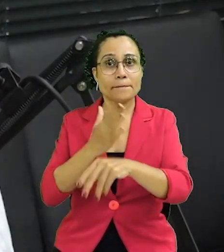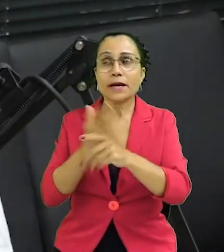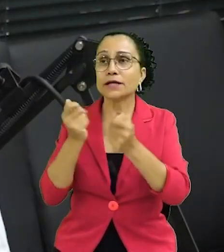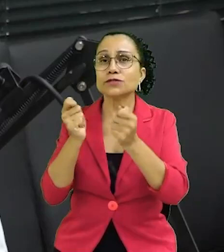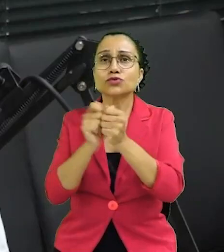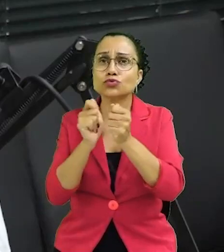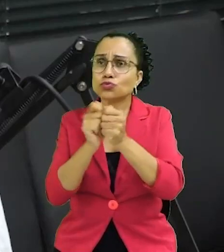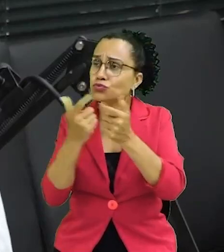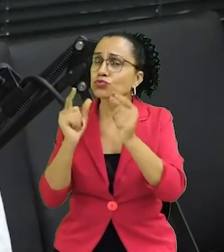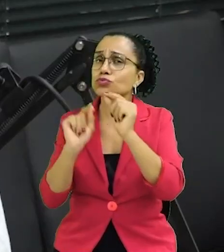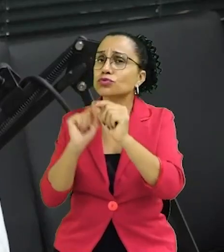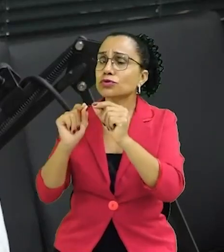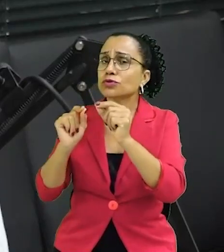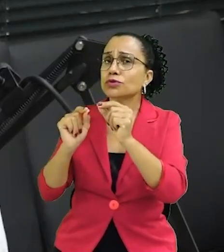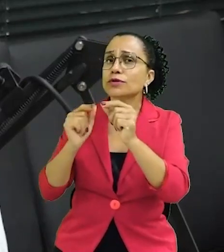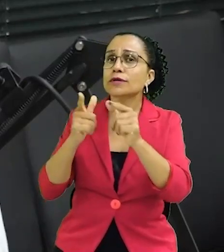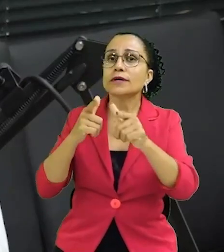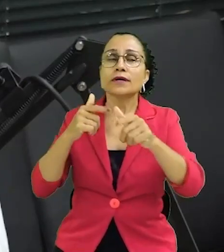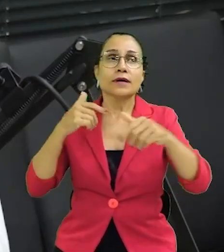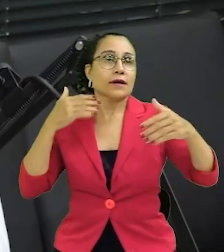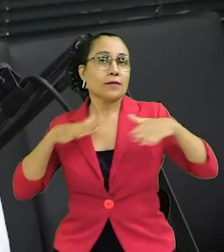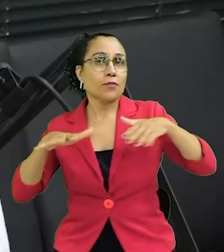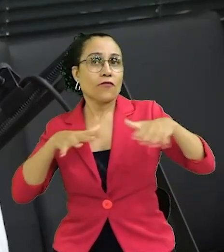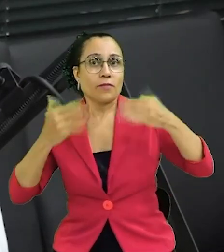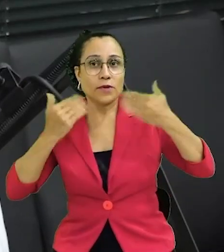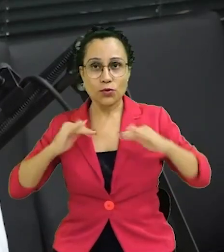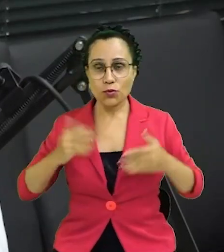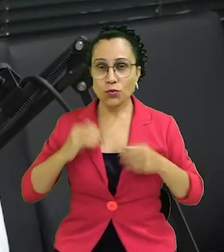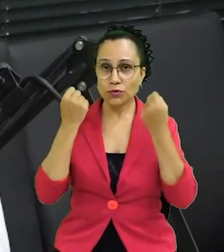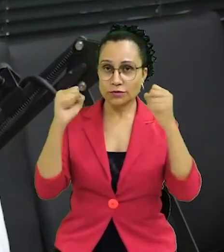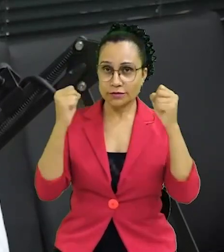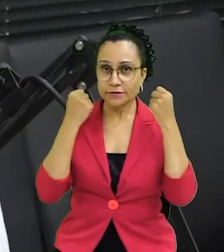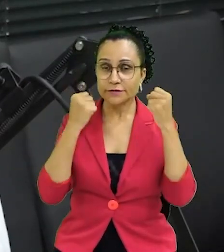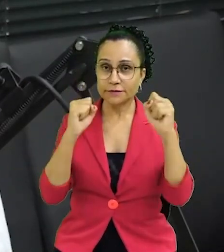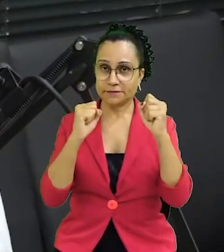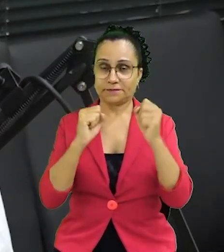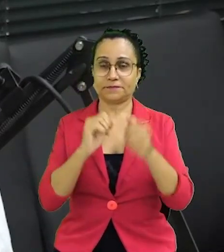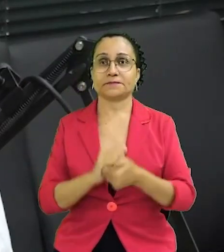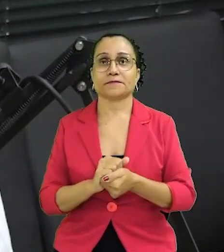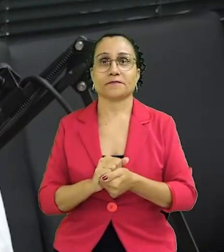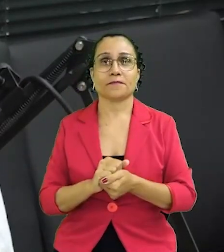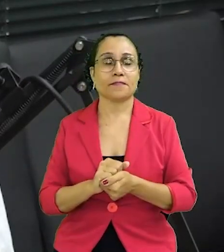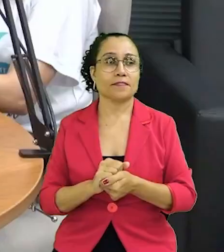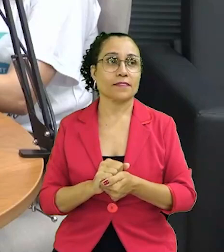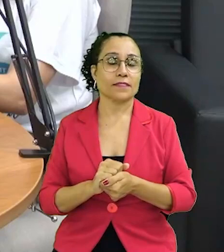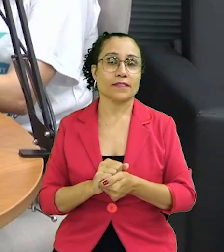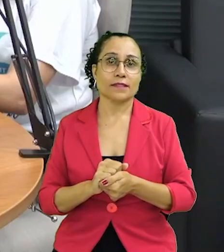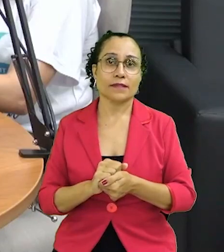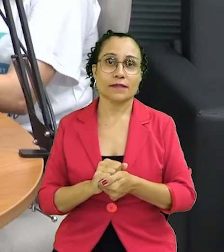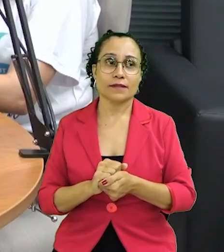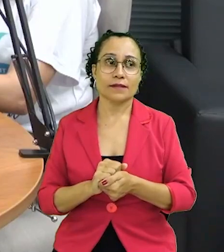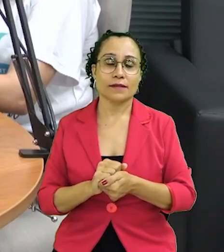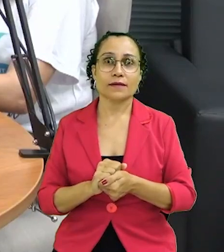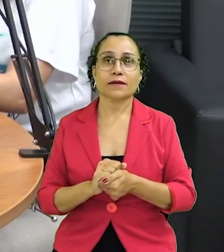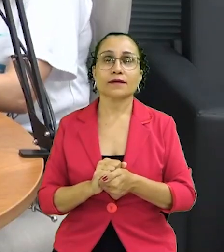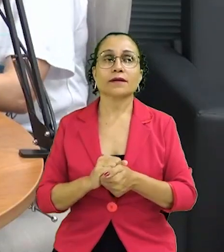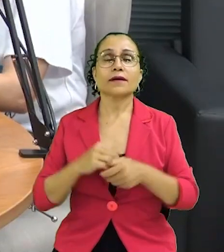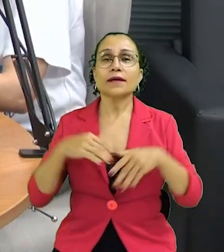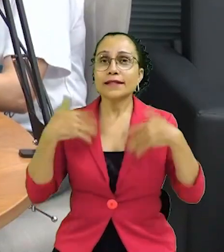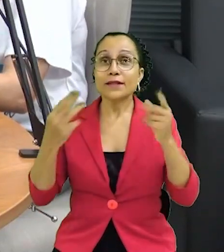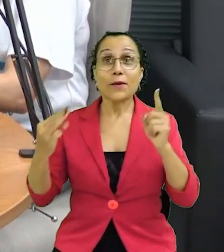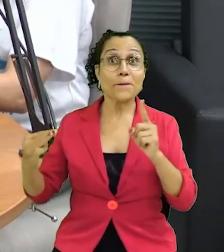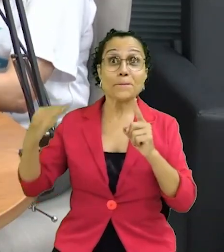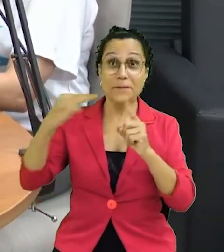paralela aí de uma atividade física, que mantenha o corpo em movimento, em gasto energético. E com metas que sejam possíveis de